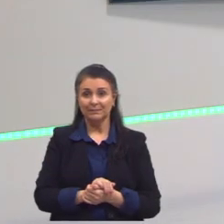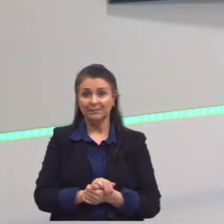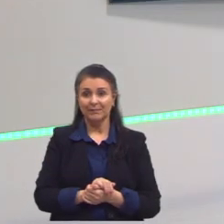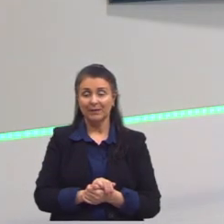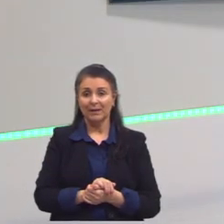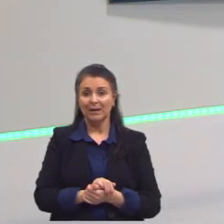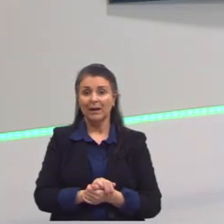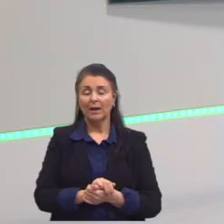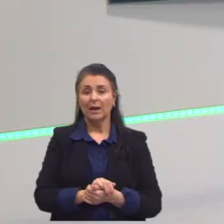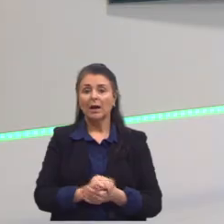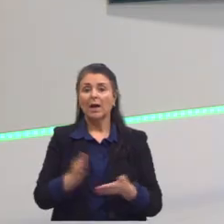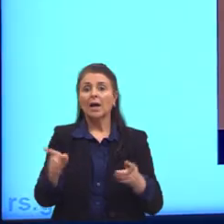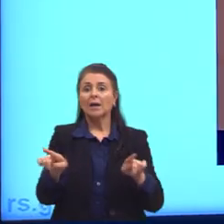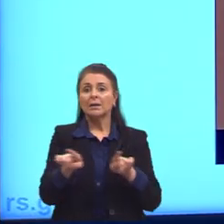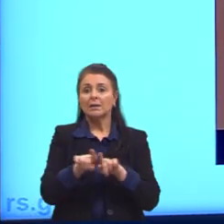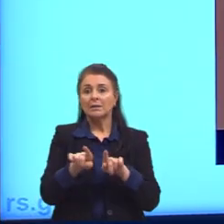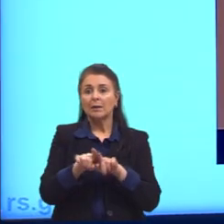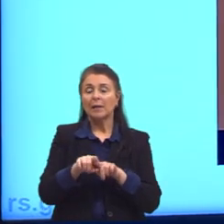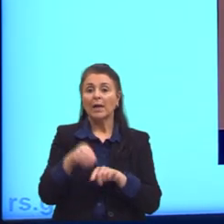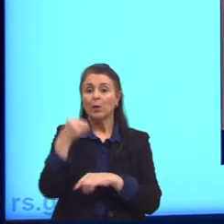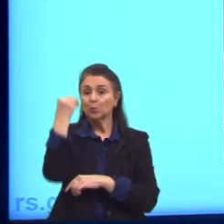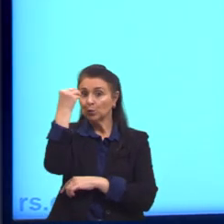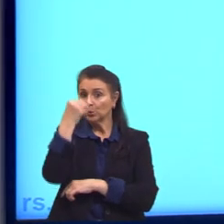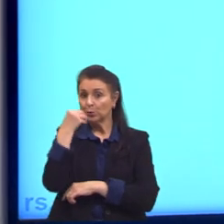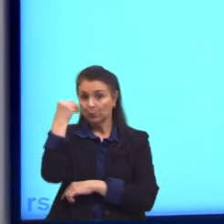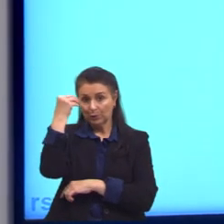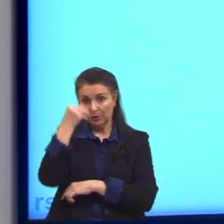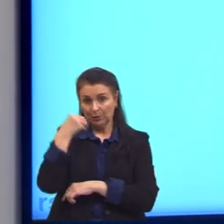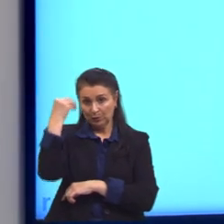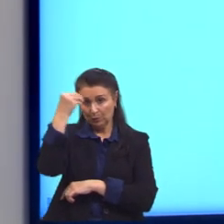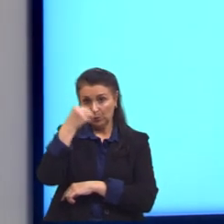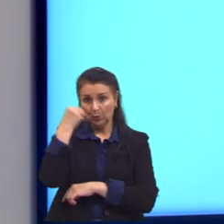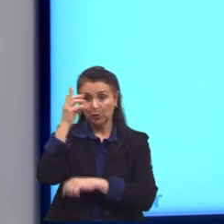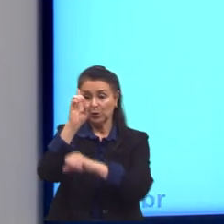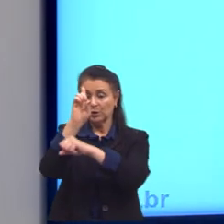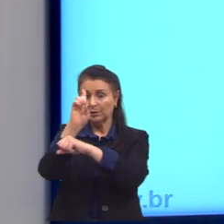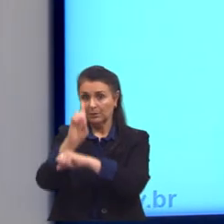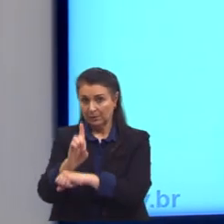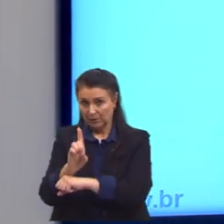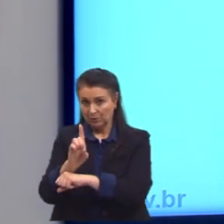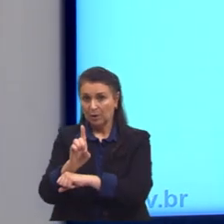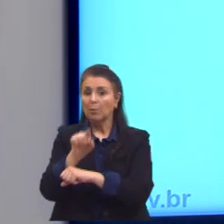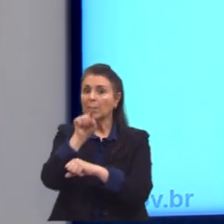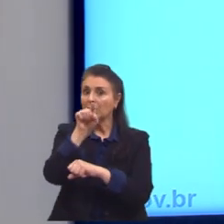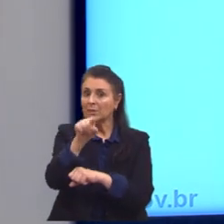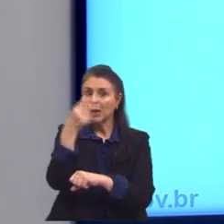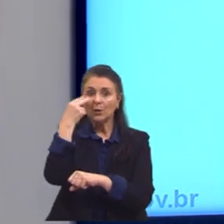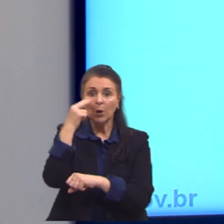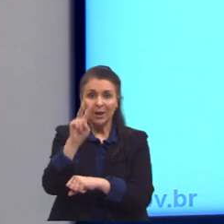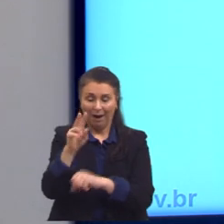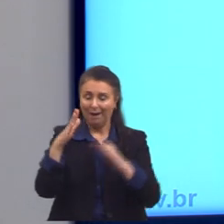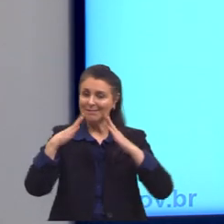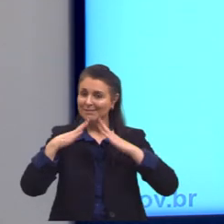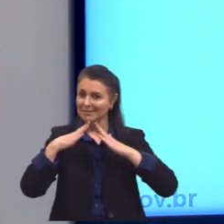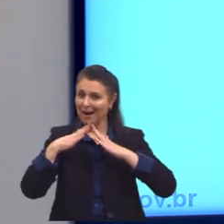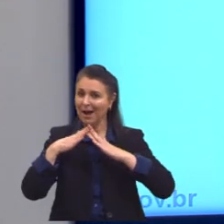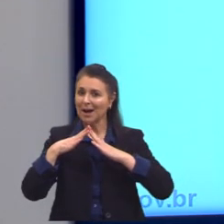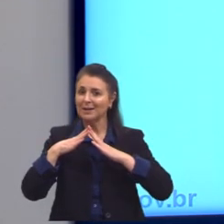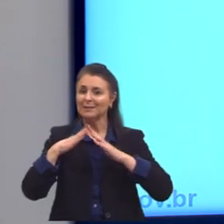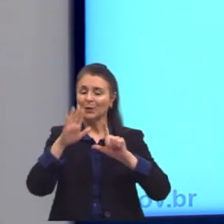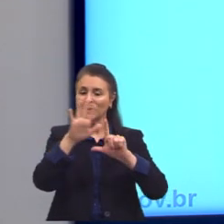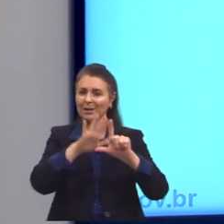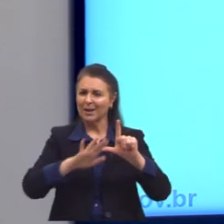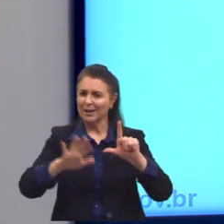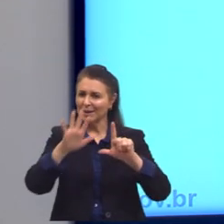e aqui o recomendo para vocês então simulador de densidade para vocês mexerem em casa né Vocês conseguem